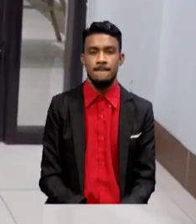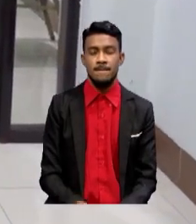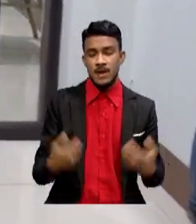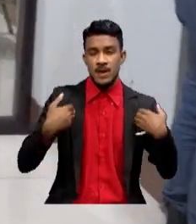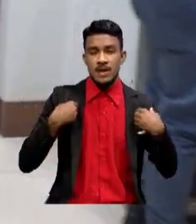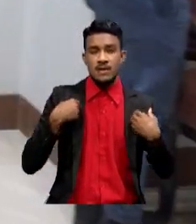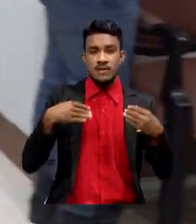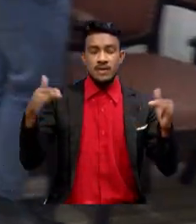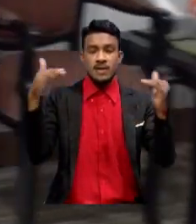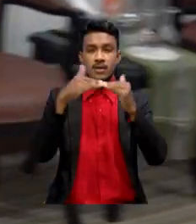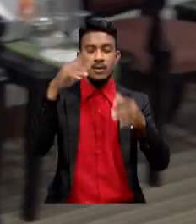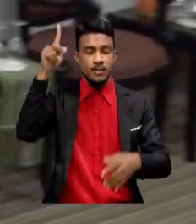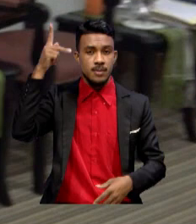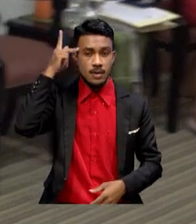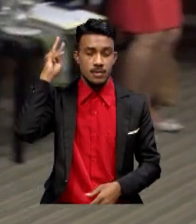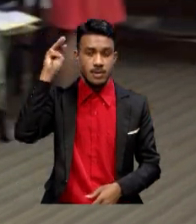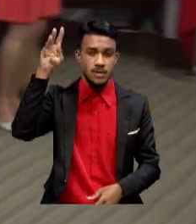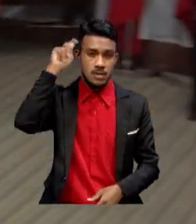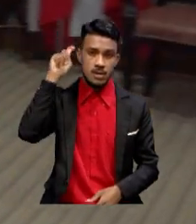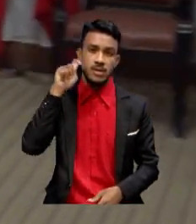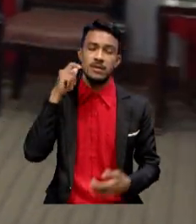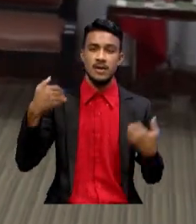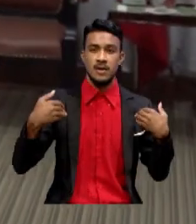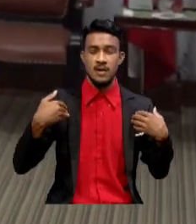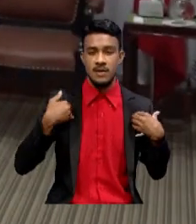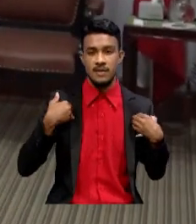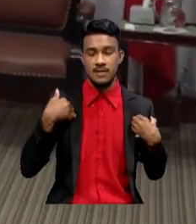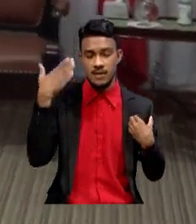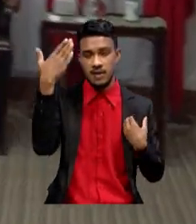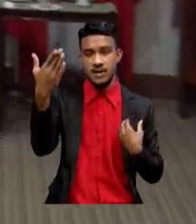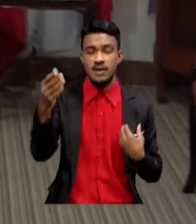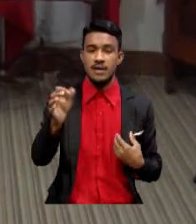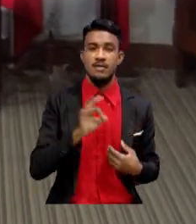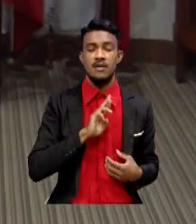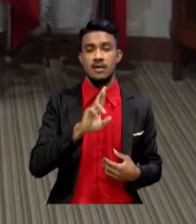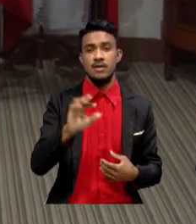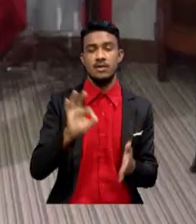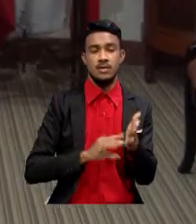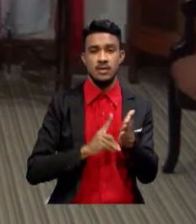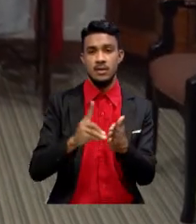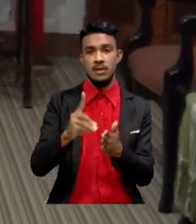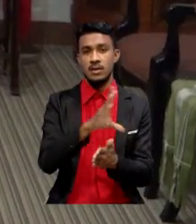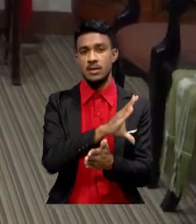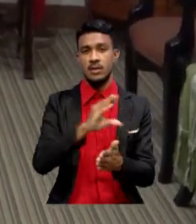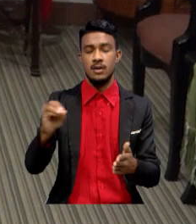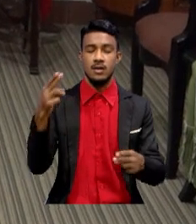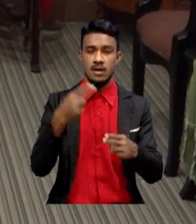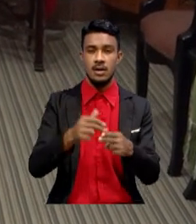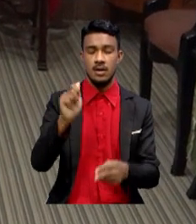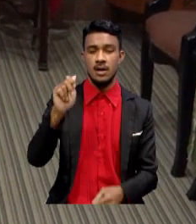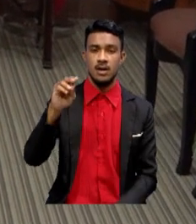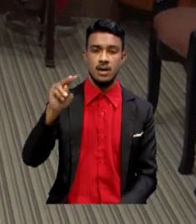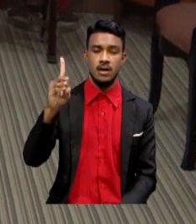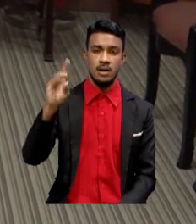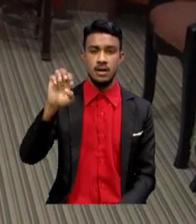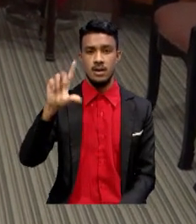Rafael encontra o primeiro-ministro Taro Matanduak e a residência Farol Lili Quintané, ministro de Negócios Estrangeiros na Cooperação, Adalgisa Magno,